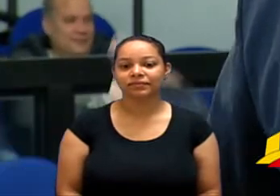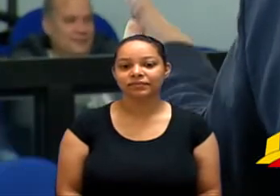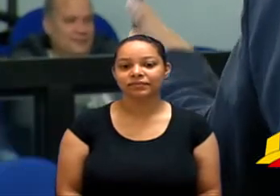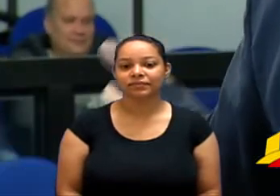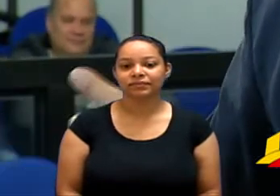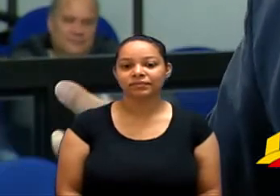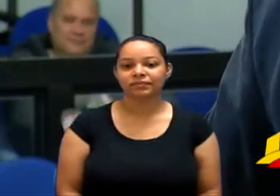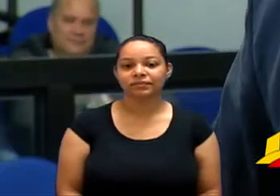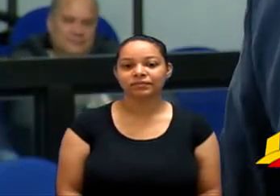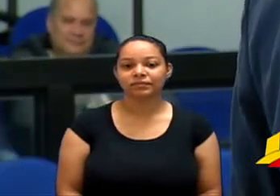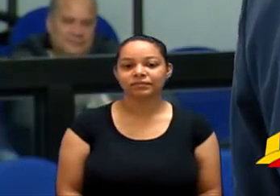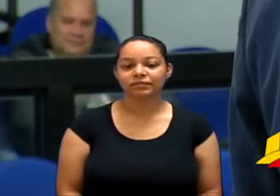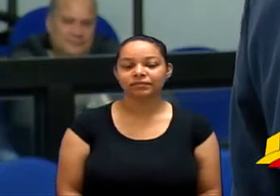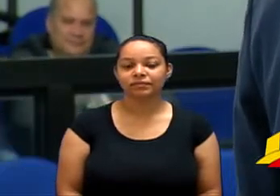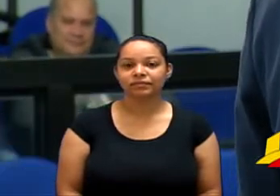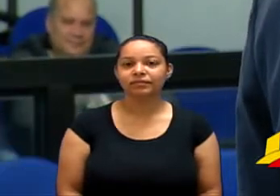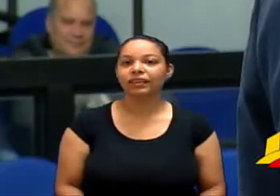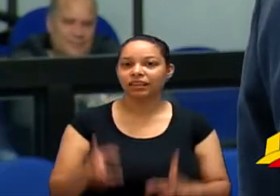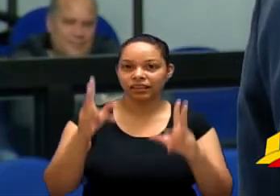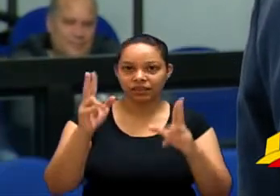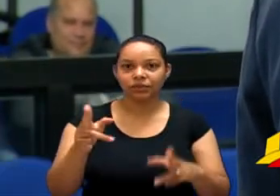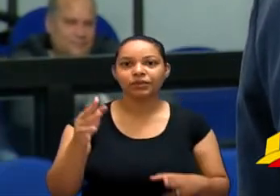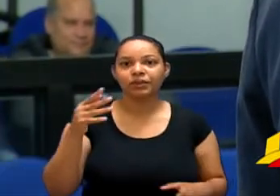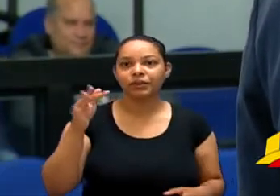é exatamente aí França